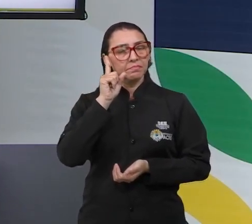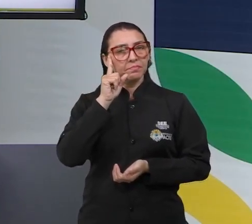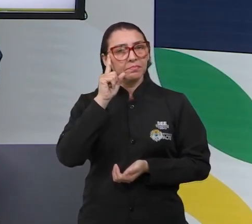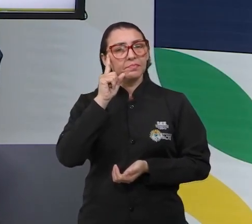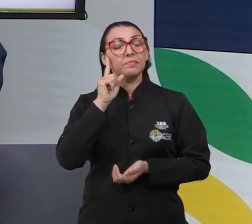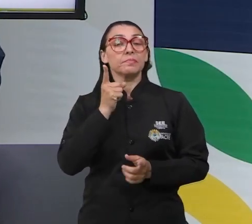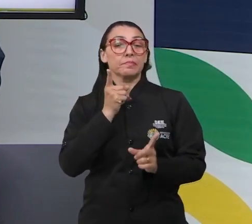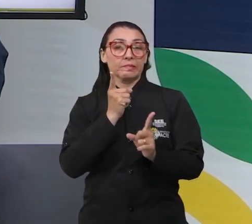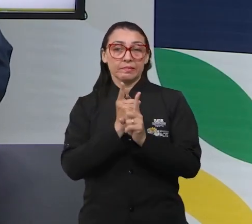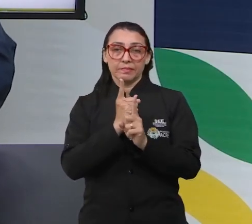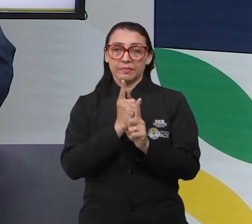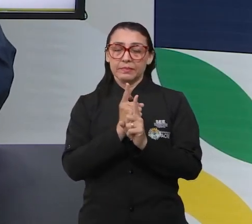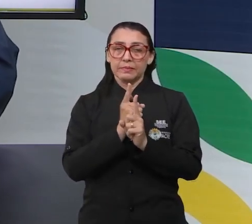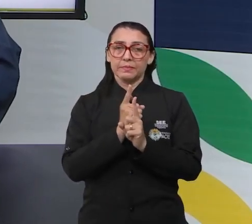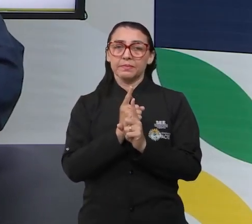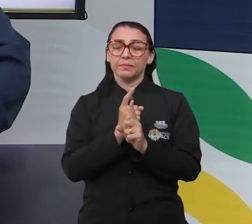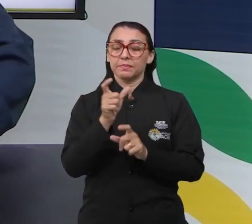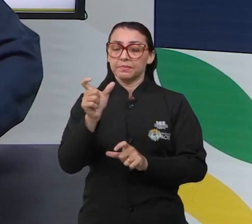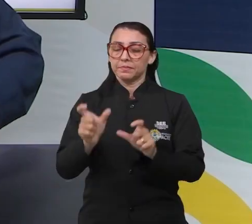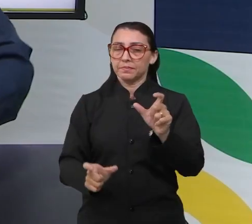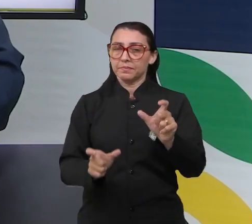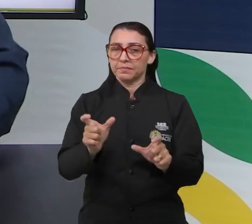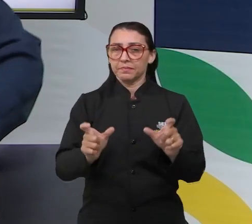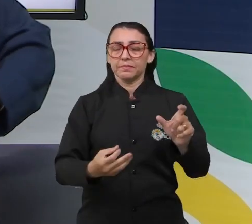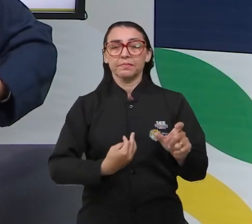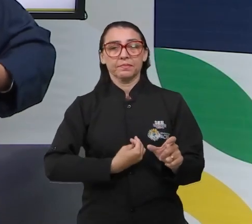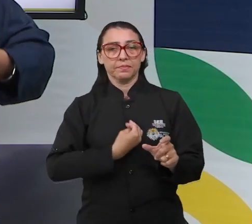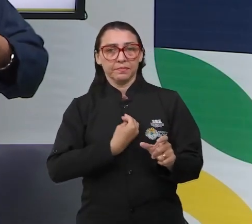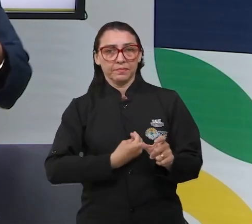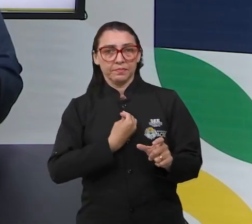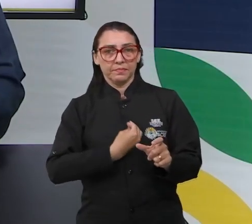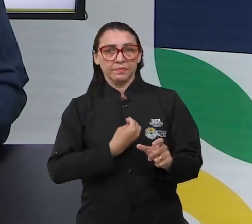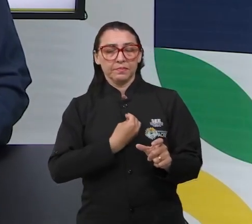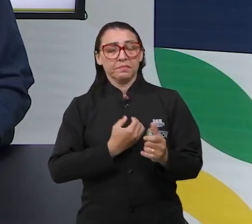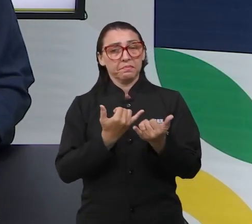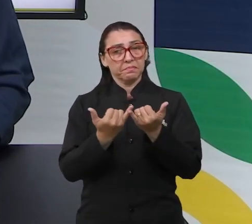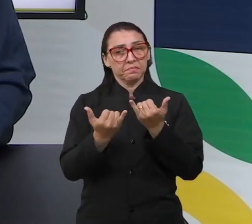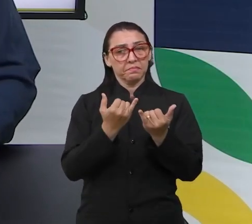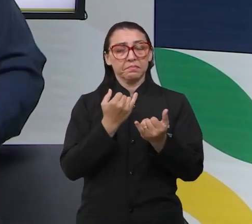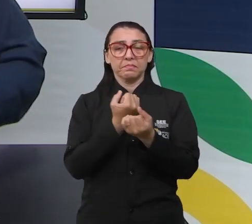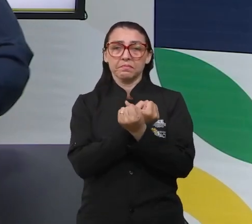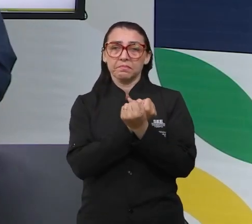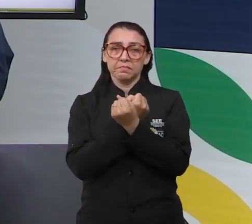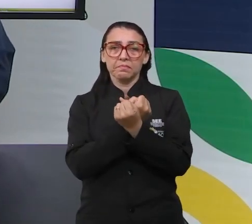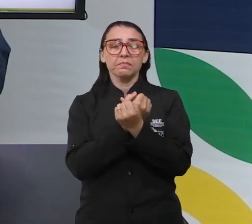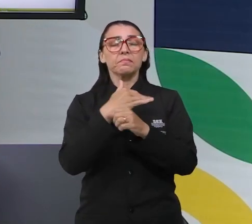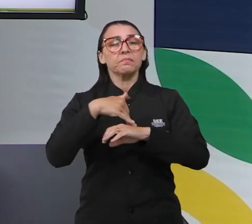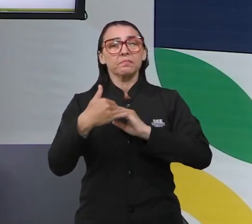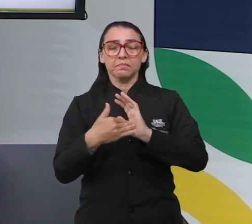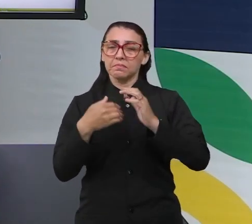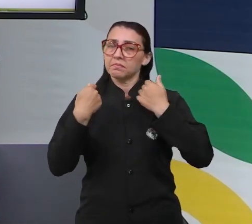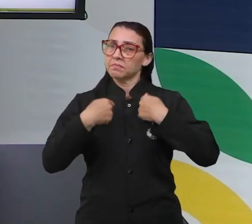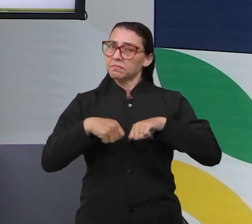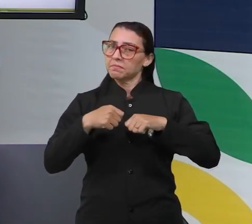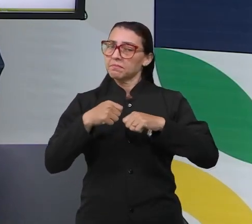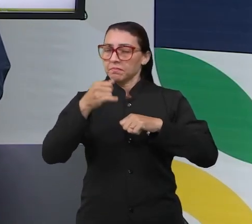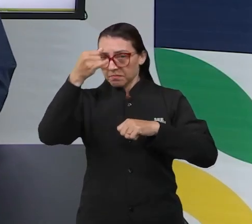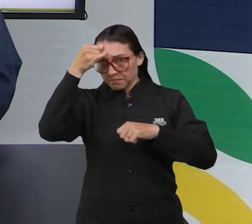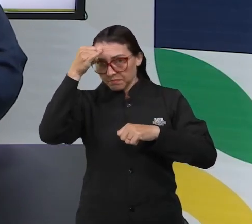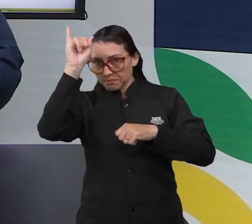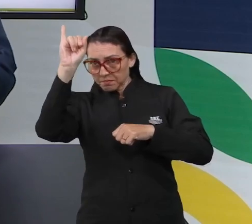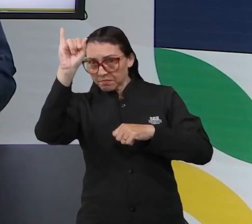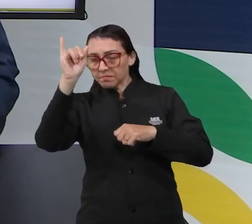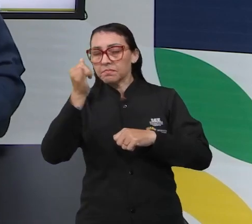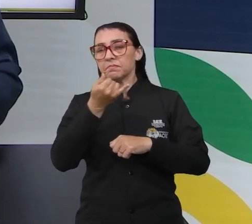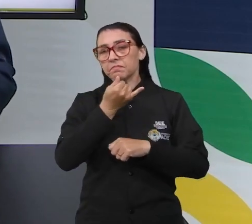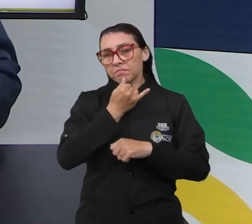situações encontradas aí de pessoas vivendo análogo à escravidão. Tudo isso precisa ser combatido